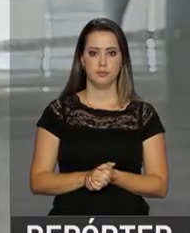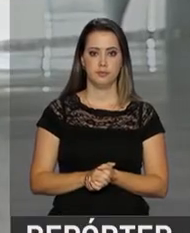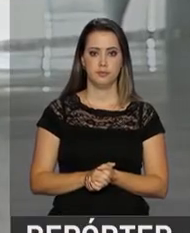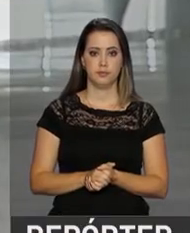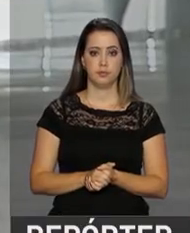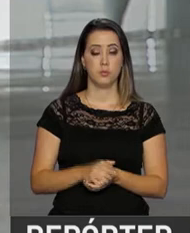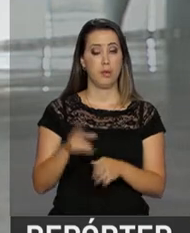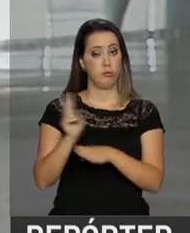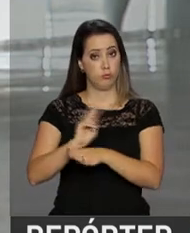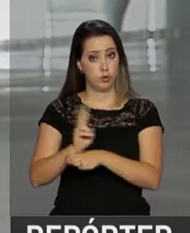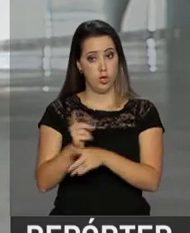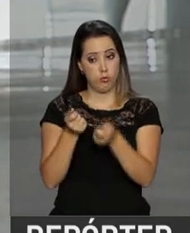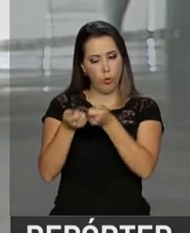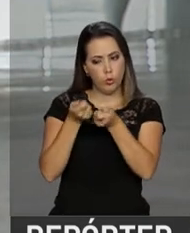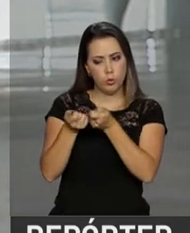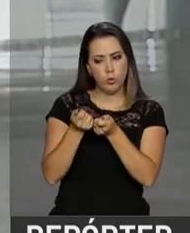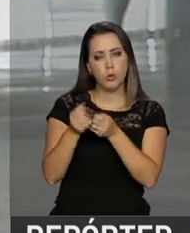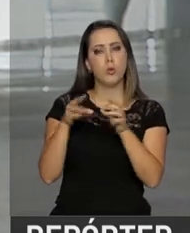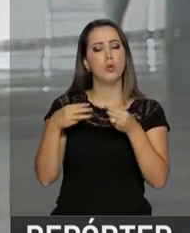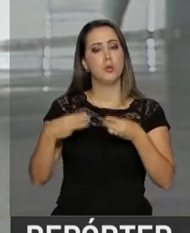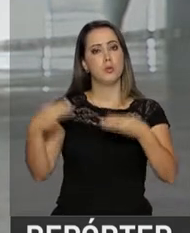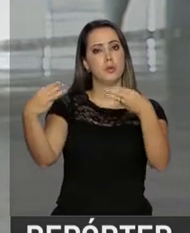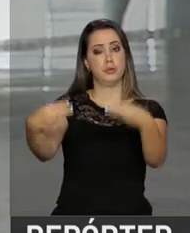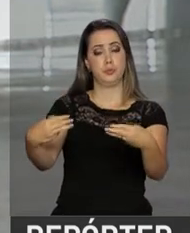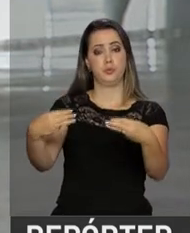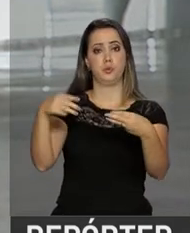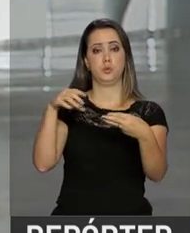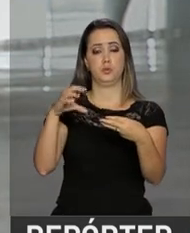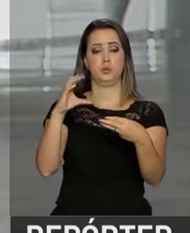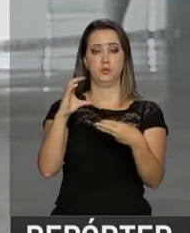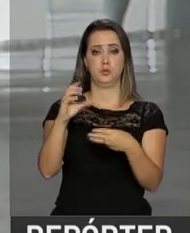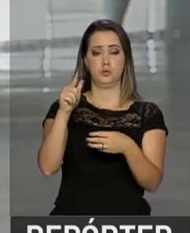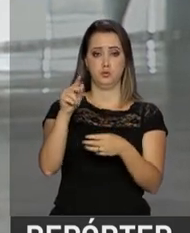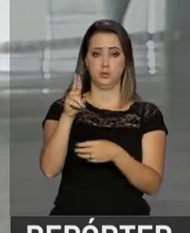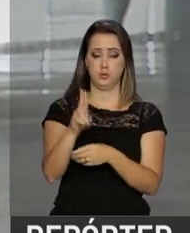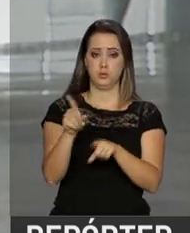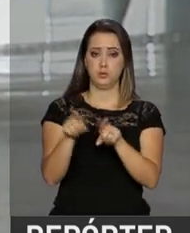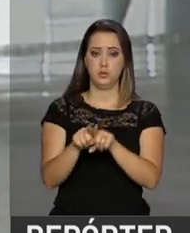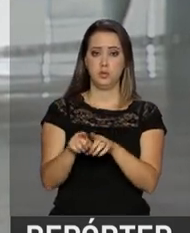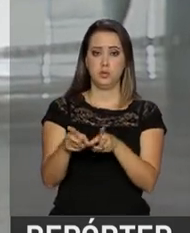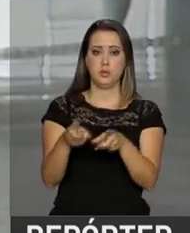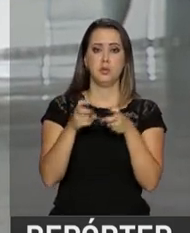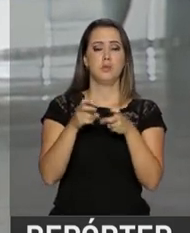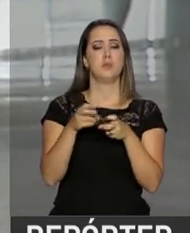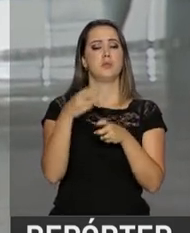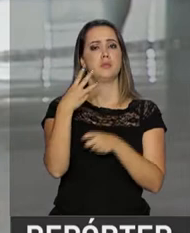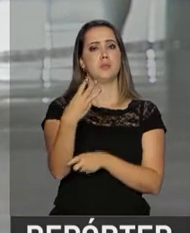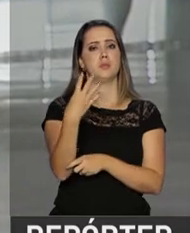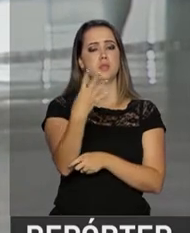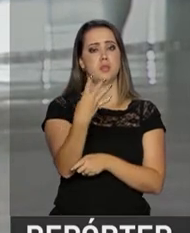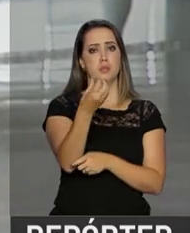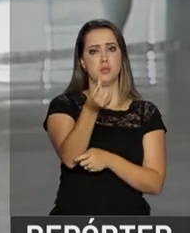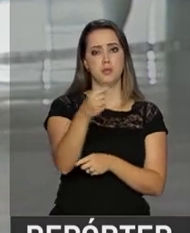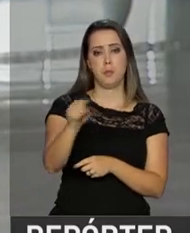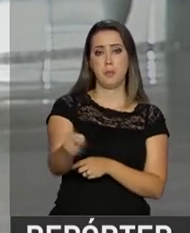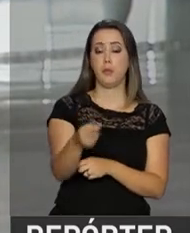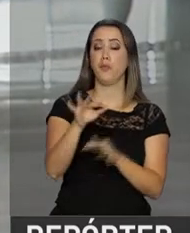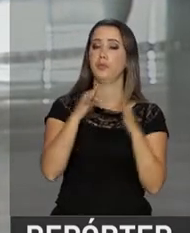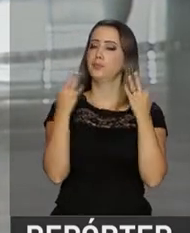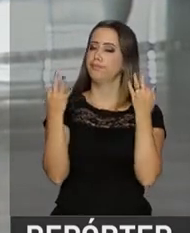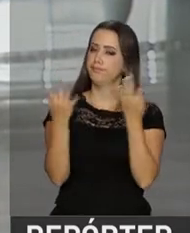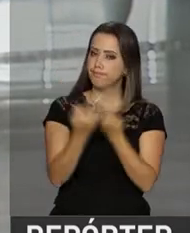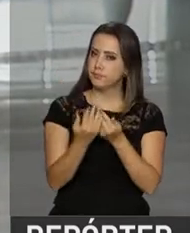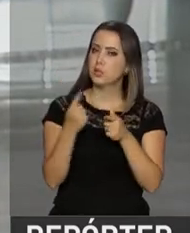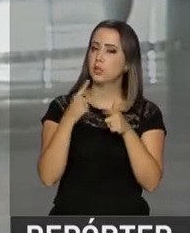na auditoria o ministério da transparência e controladoria geral da união identificou quase 346 mil famílias com